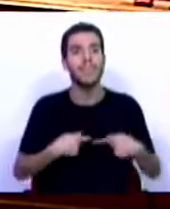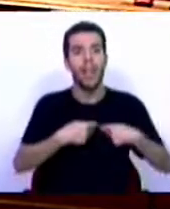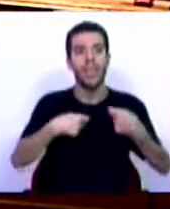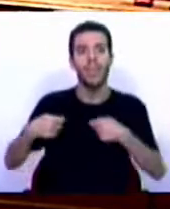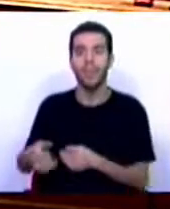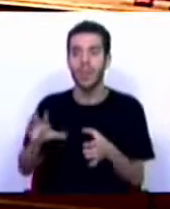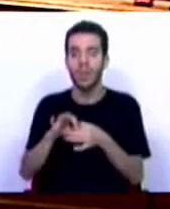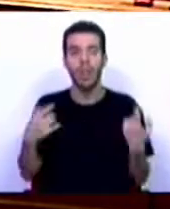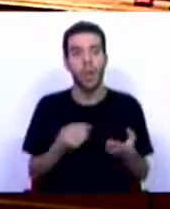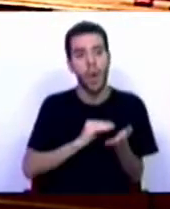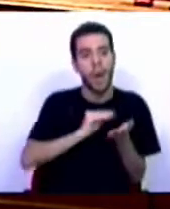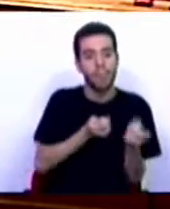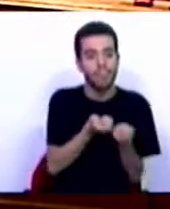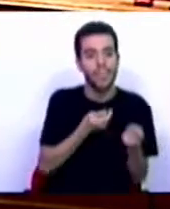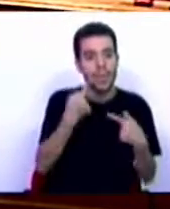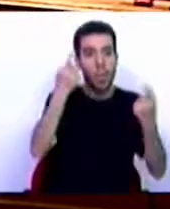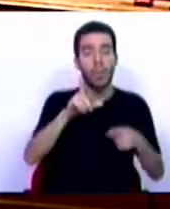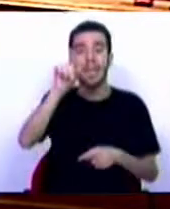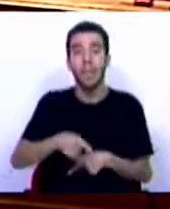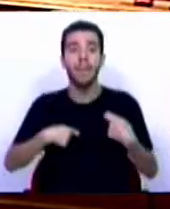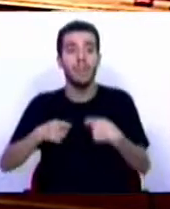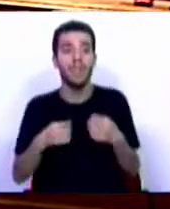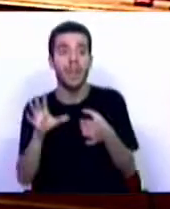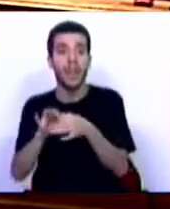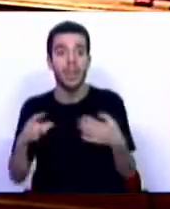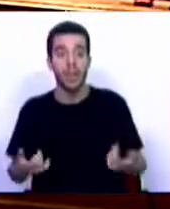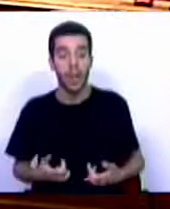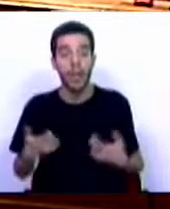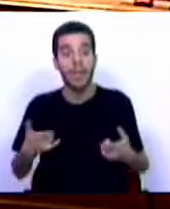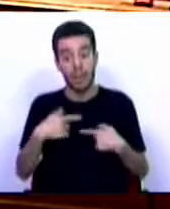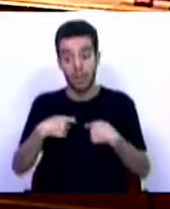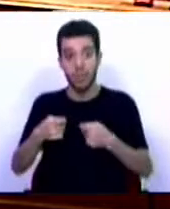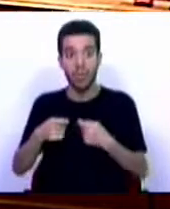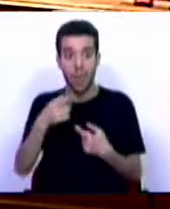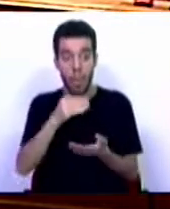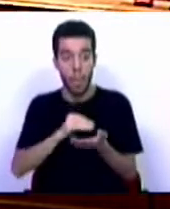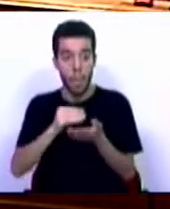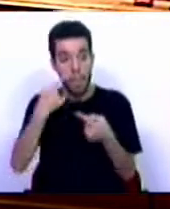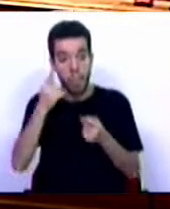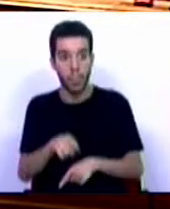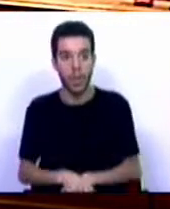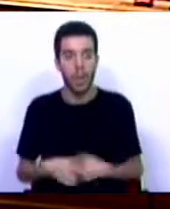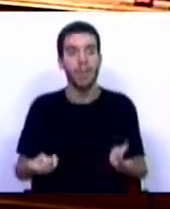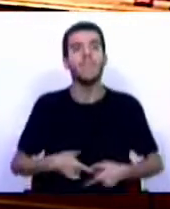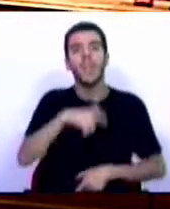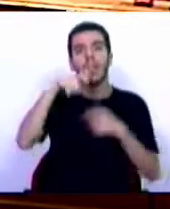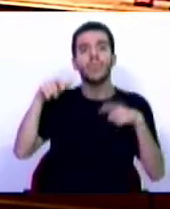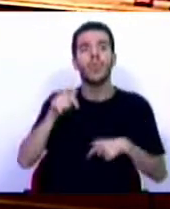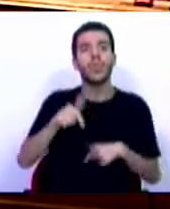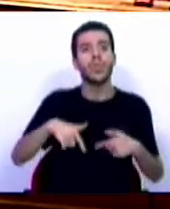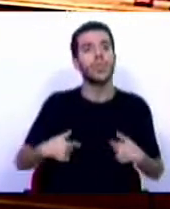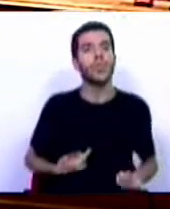na administração pública e precisa de investimento da administração pública. Os que hoje criticam a opção de orientar